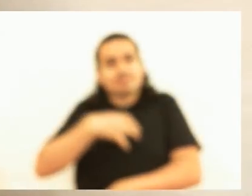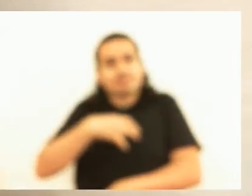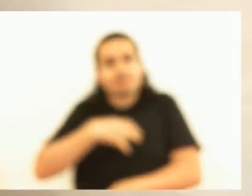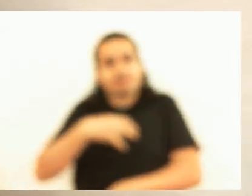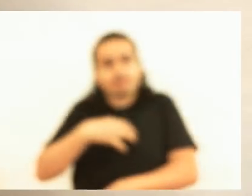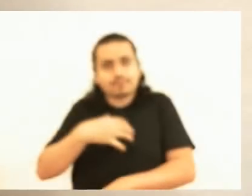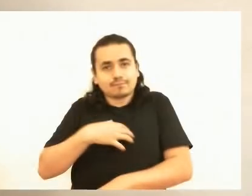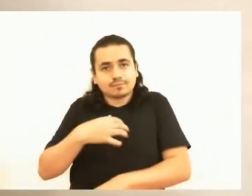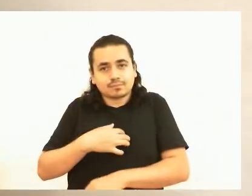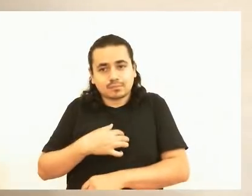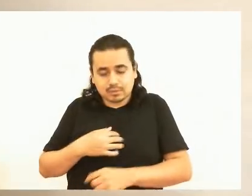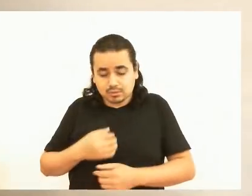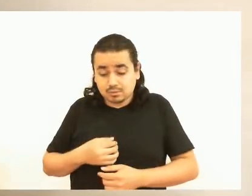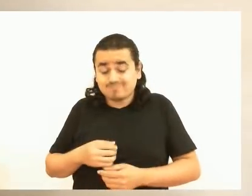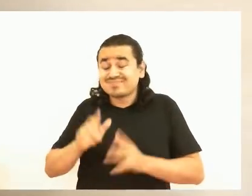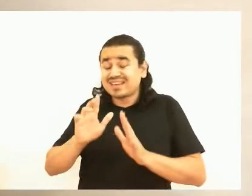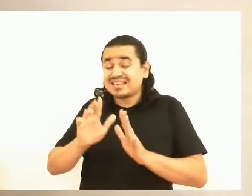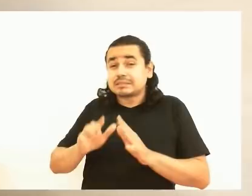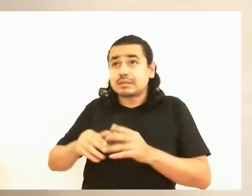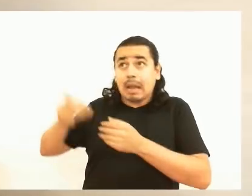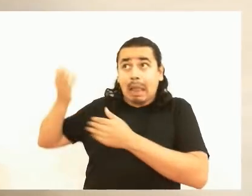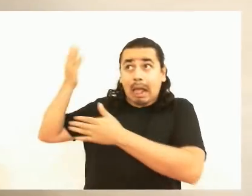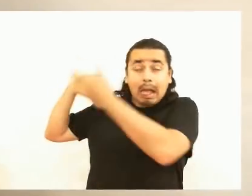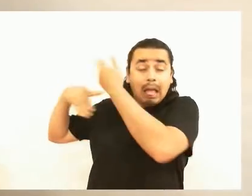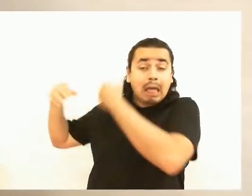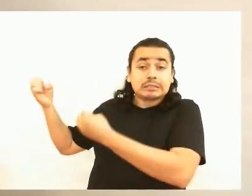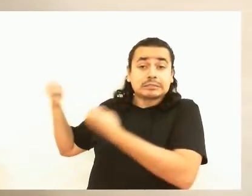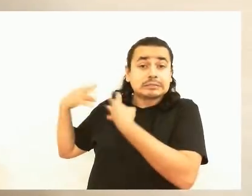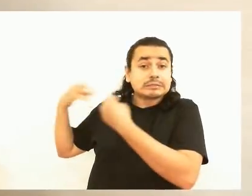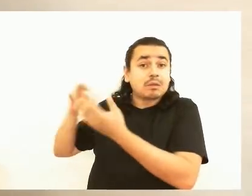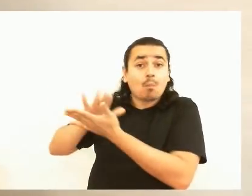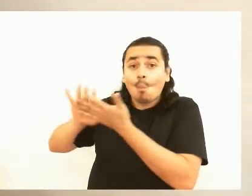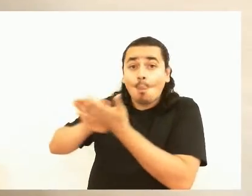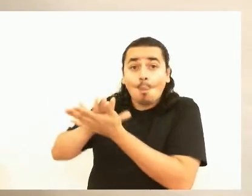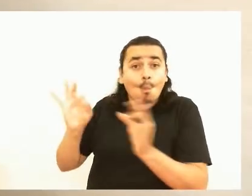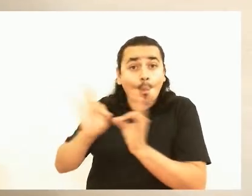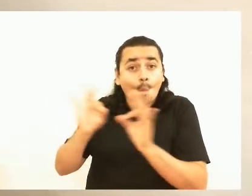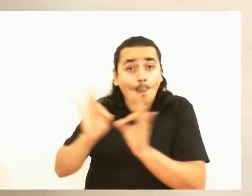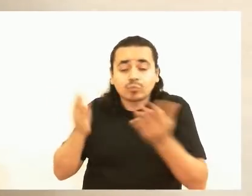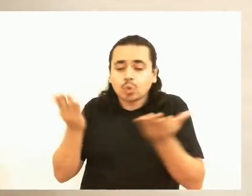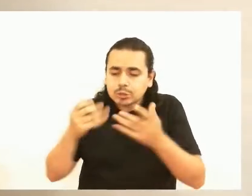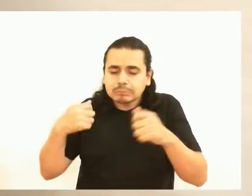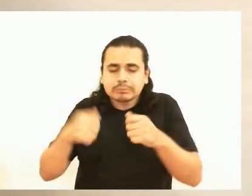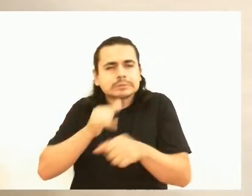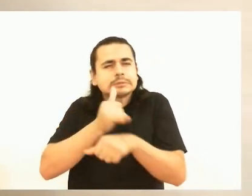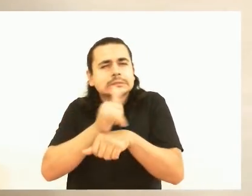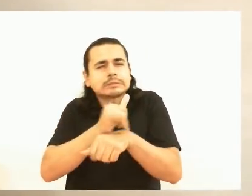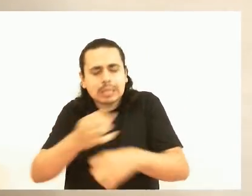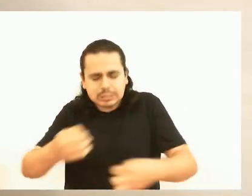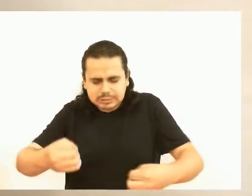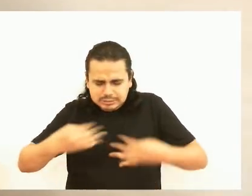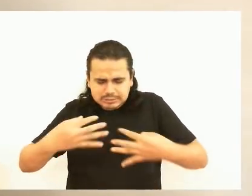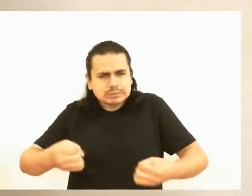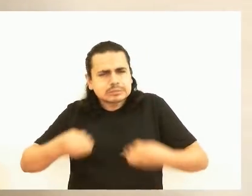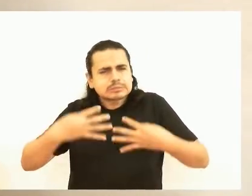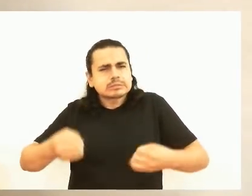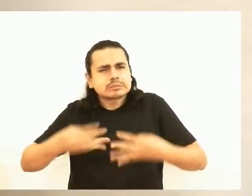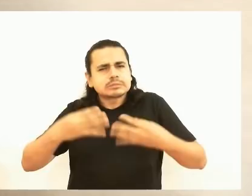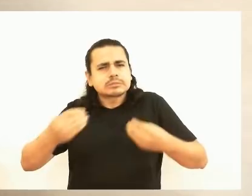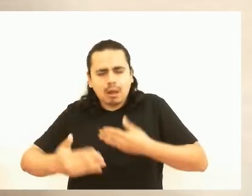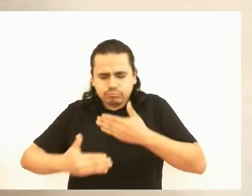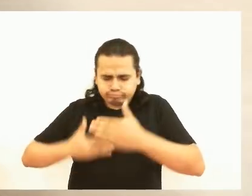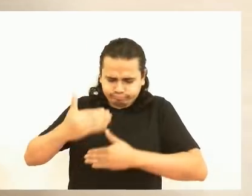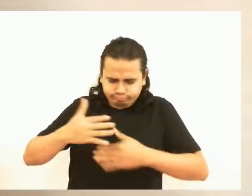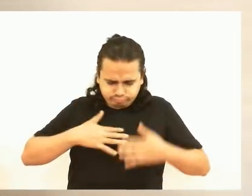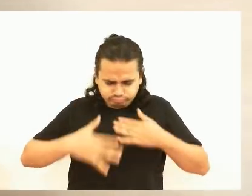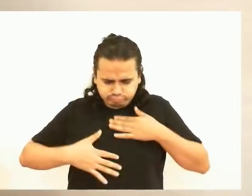que não é ensinada como que eu vou ensinar né a sensorialidade ela parte da